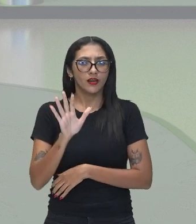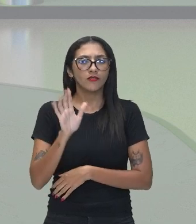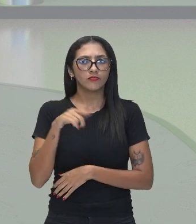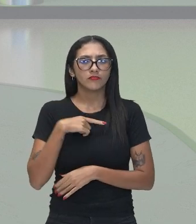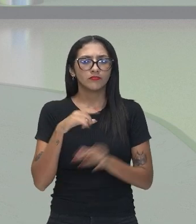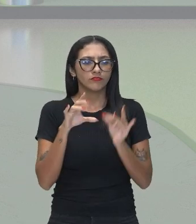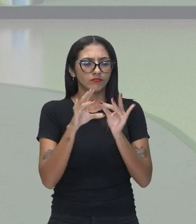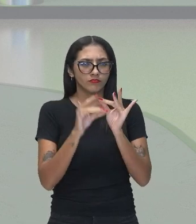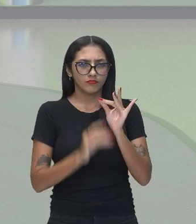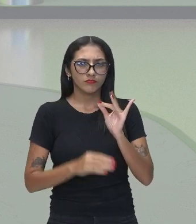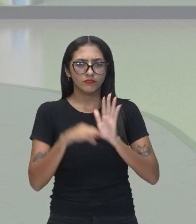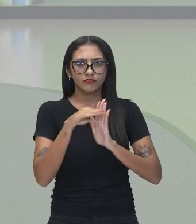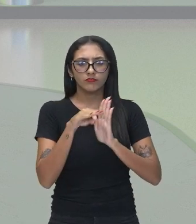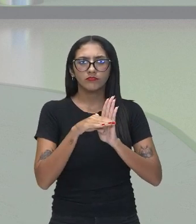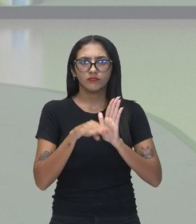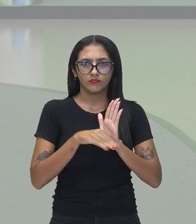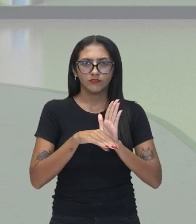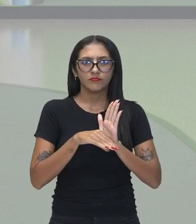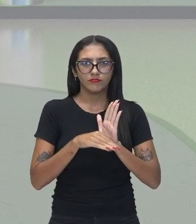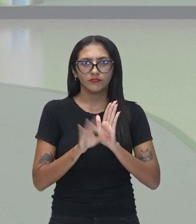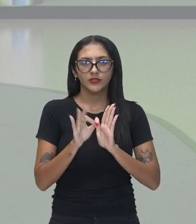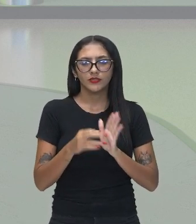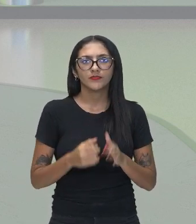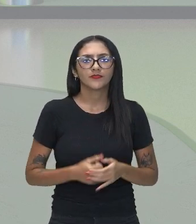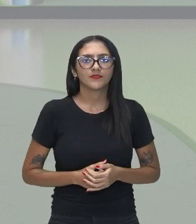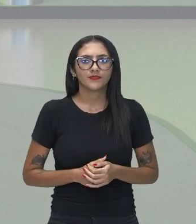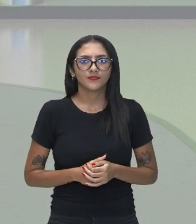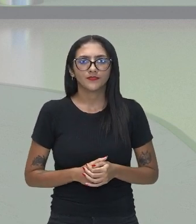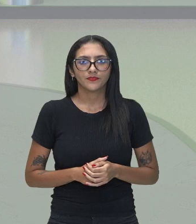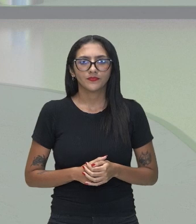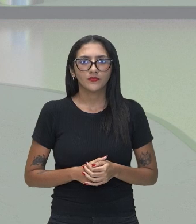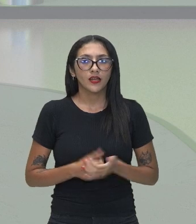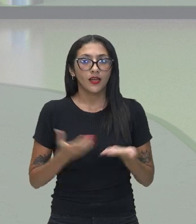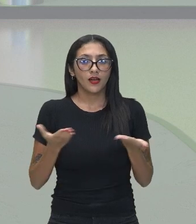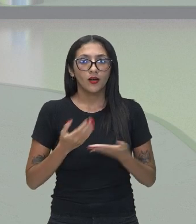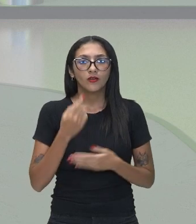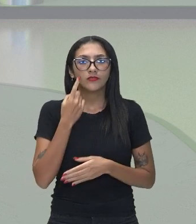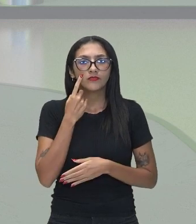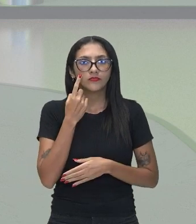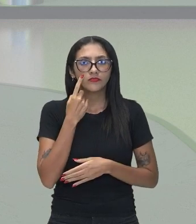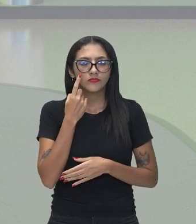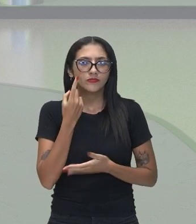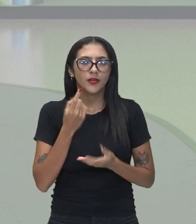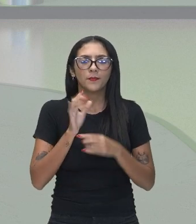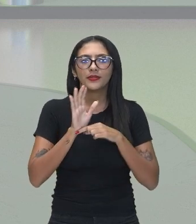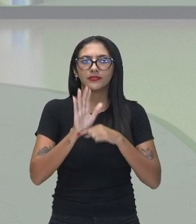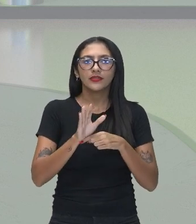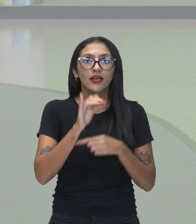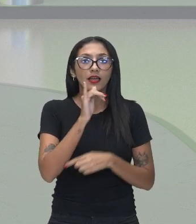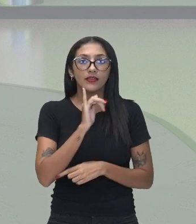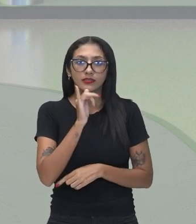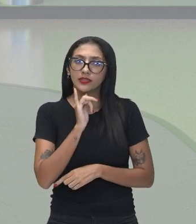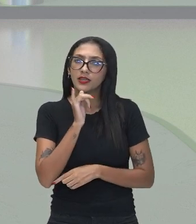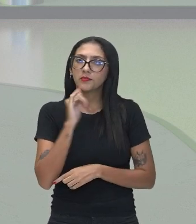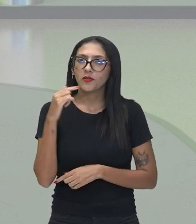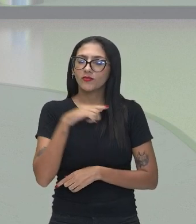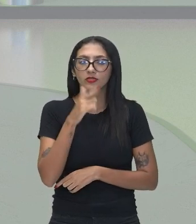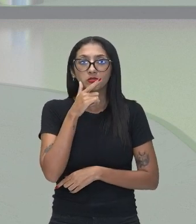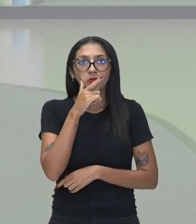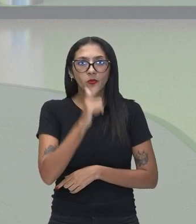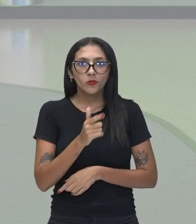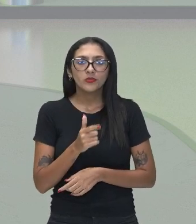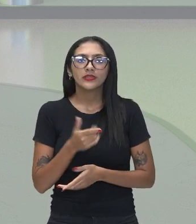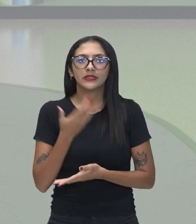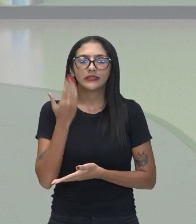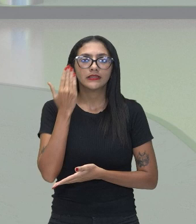classificação das cadeias fechadas, certo? Só que agora a gente vai ver assim com exemplos para vocês conseguirem